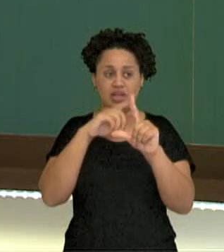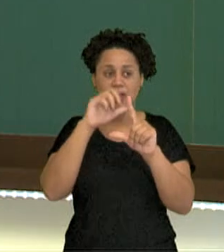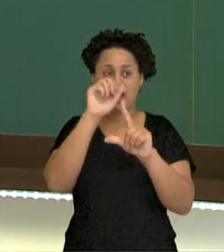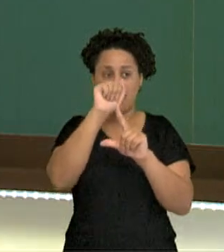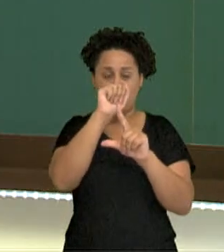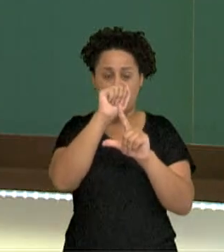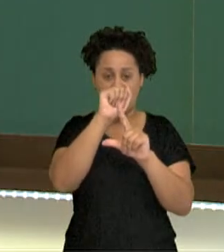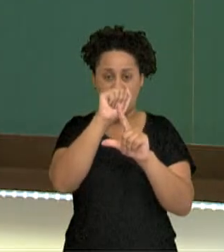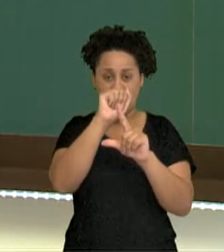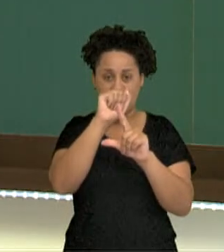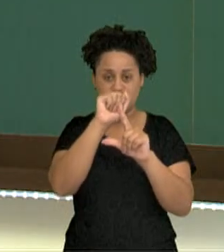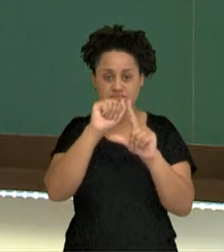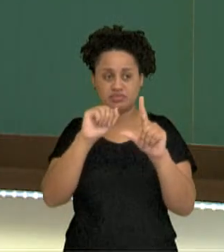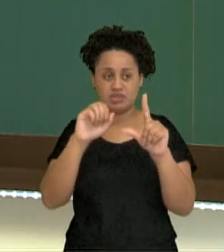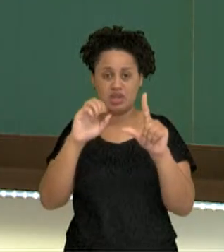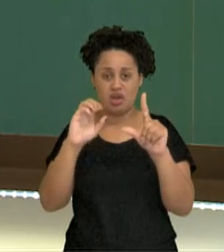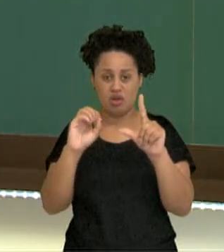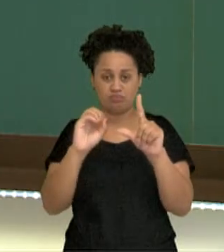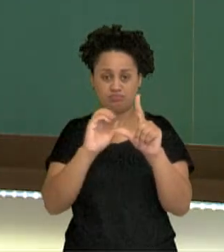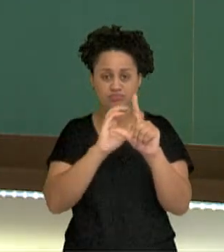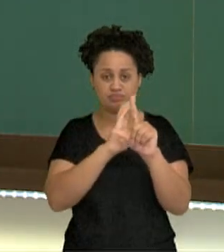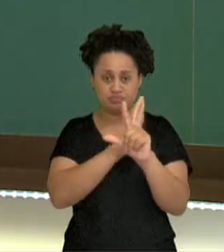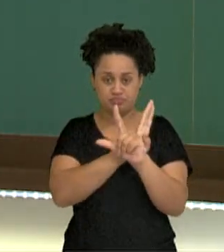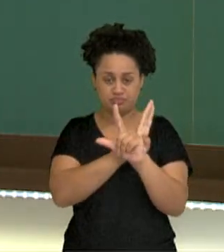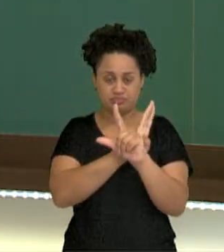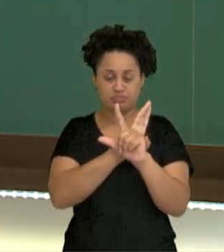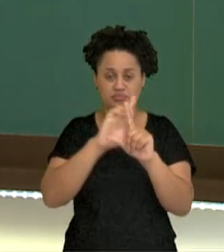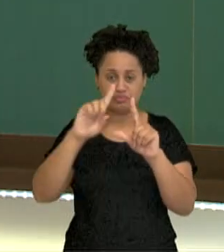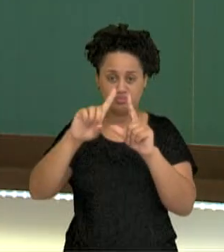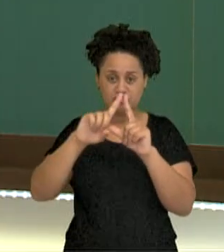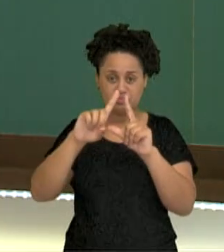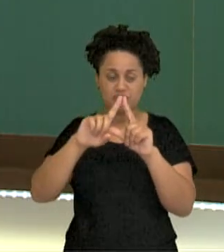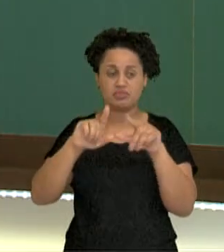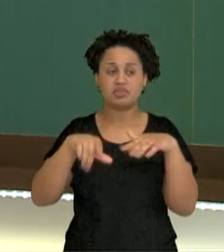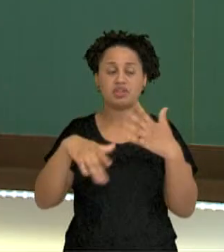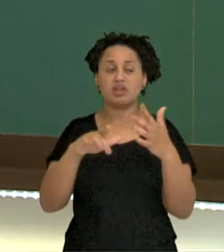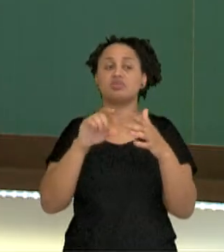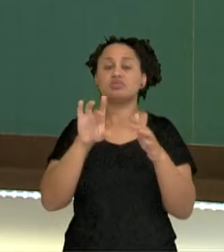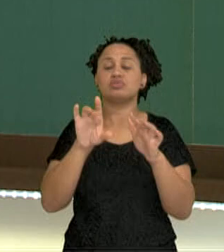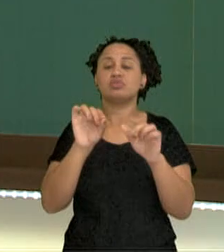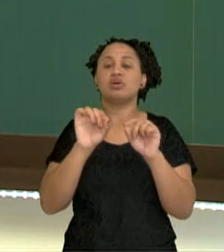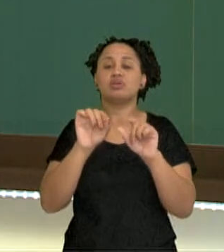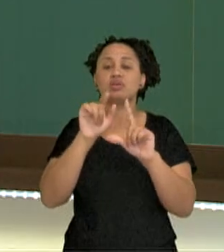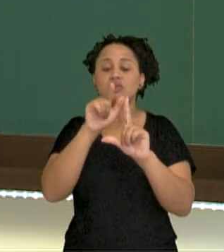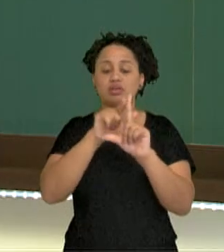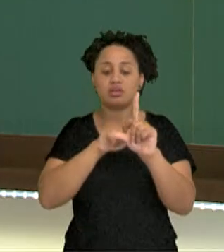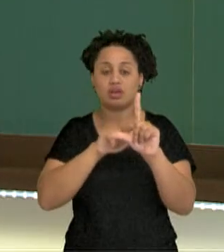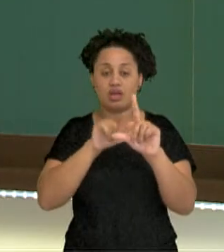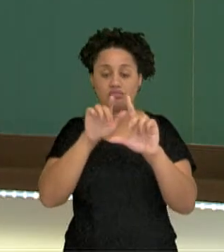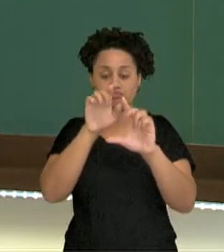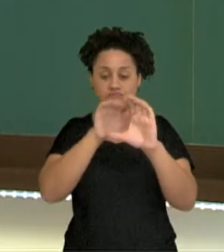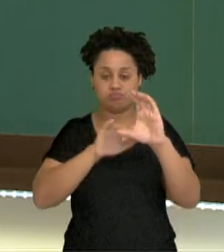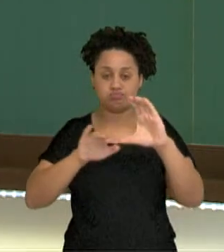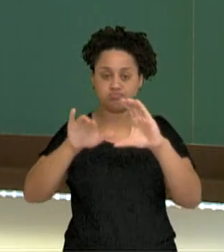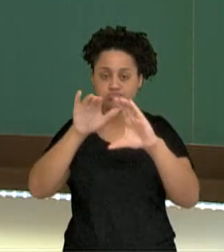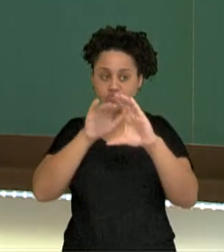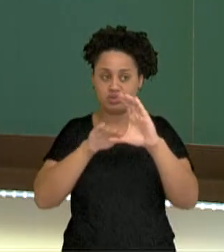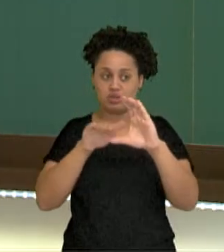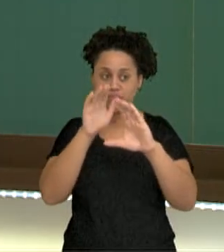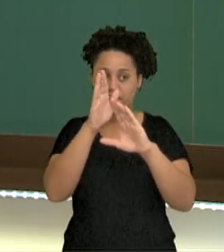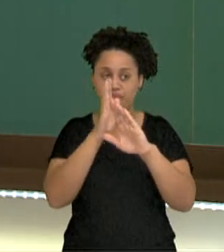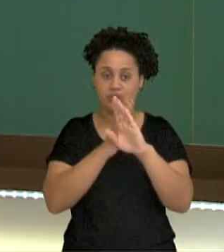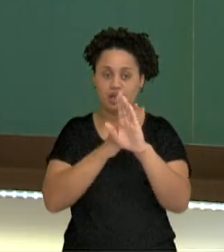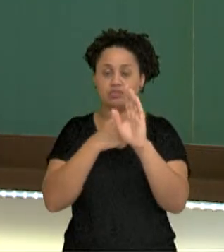O que eu fiz aqui? Eu só coloquei o triângulo na circunferência trigonométrica, que é aquela que tem o centro aqui,